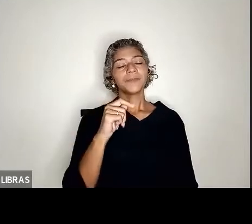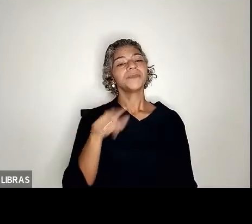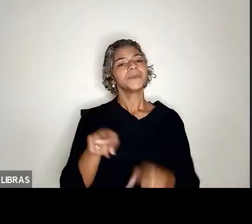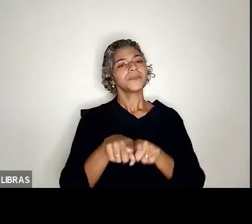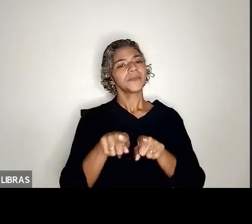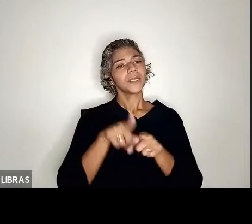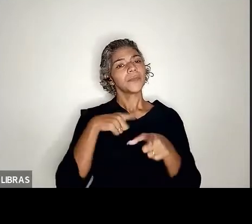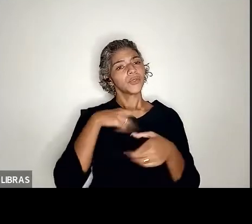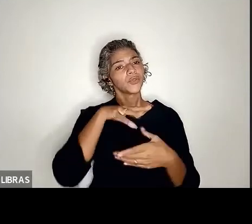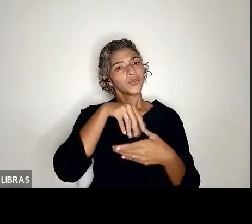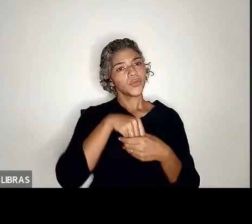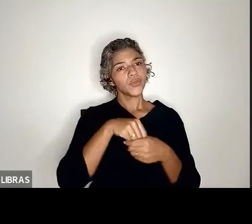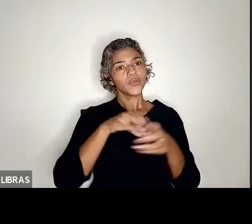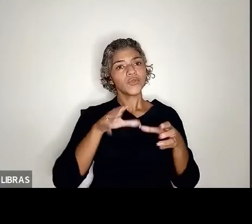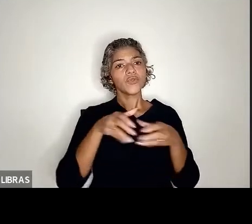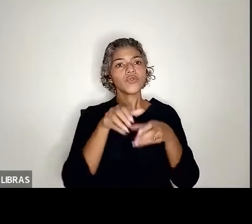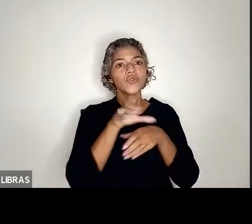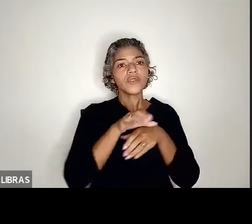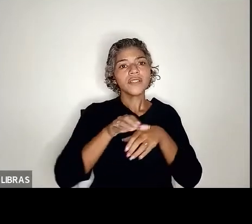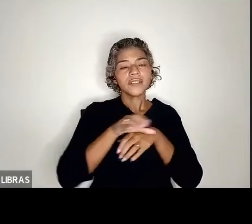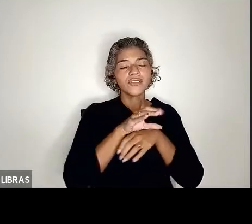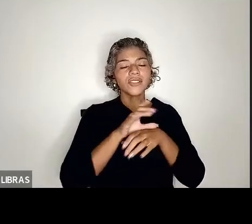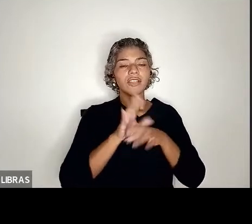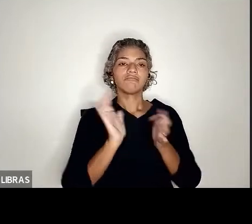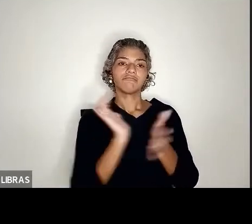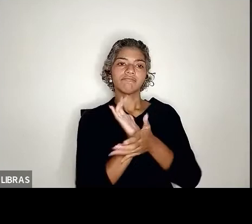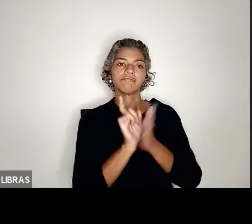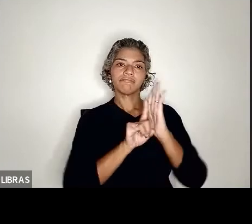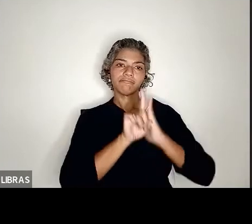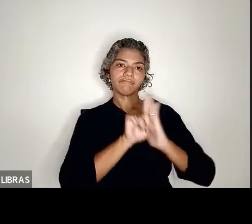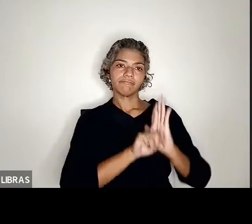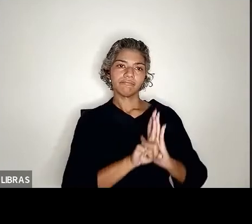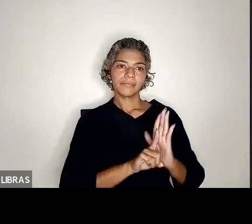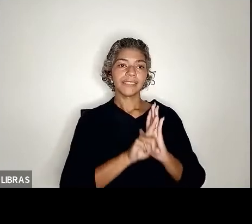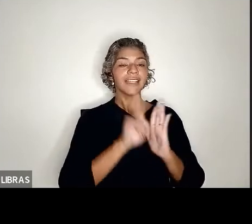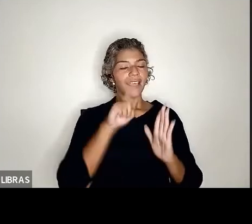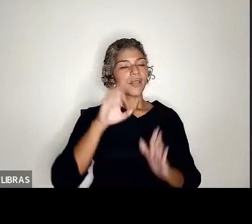o colegiado da vice de pesquisa, né, que é coordenado pela Luciana.